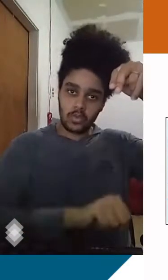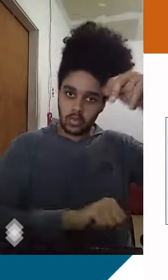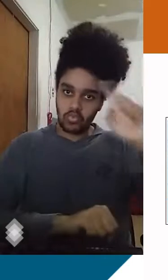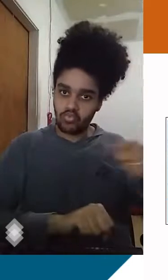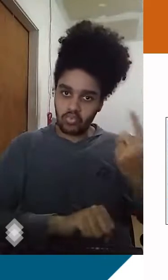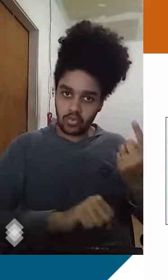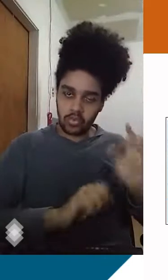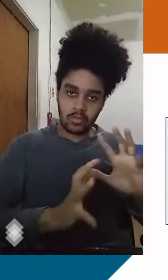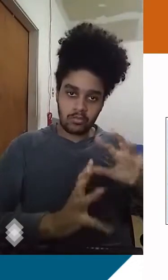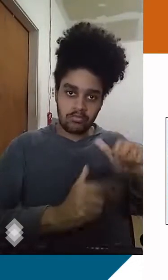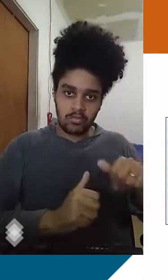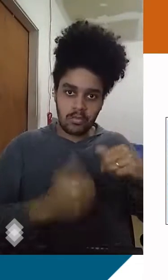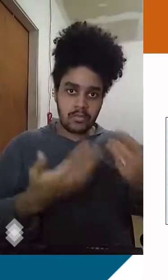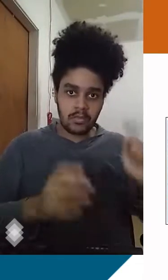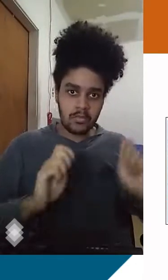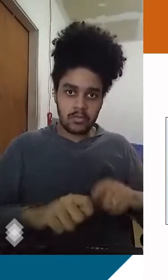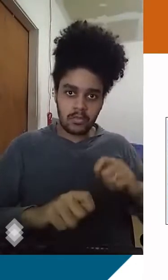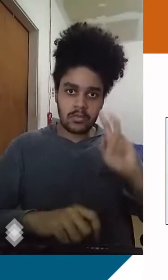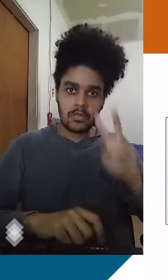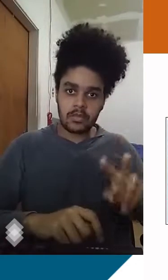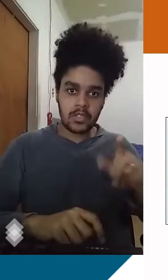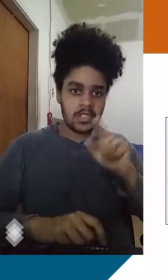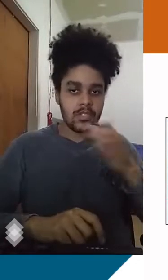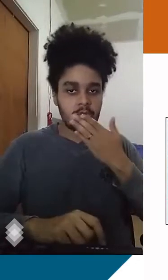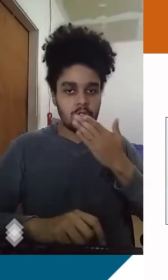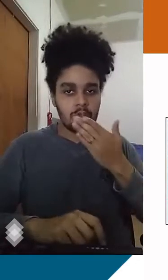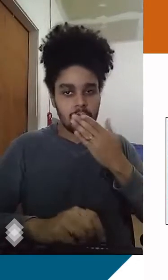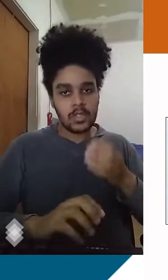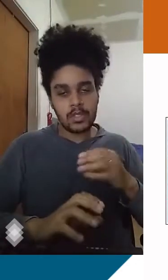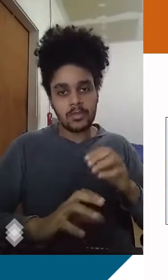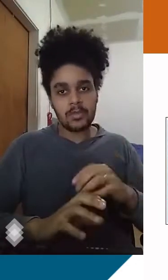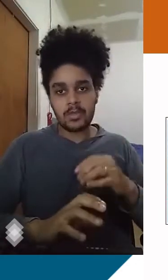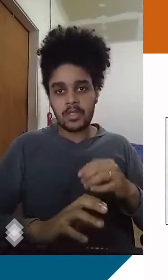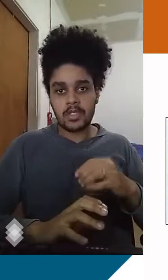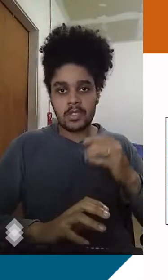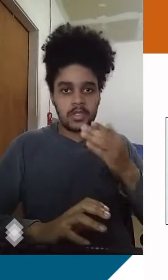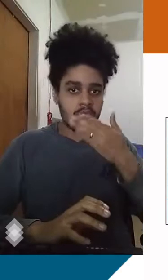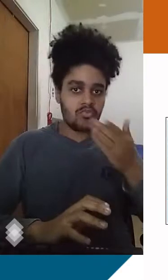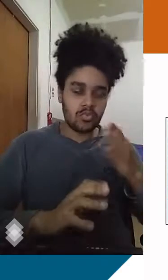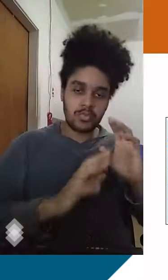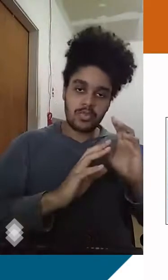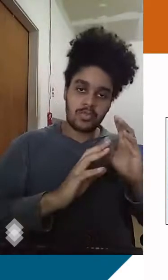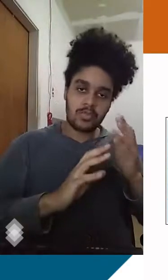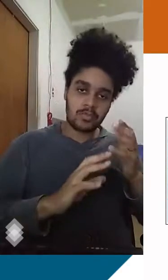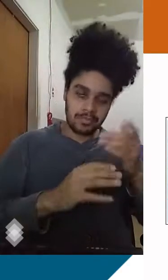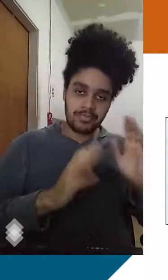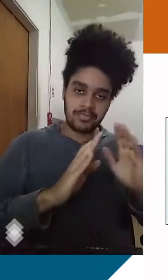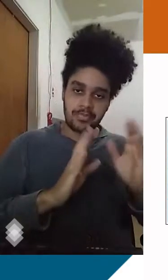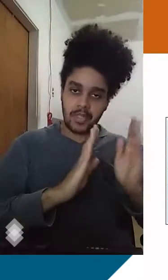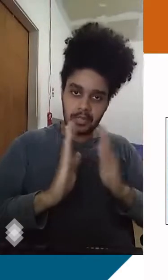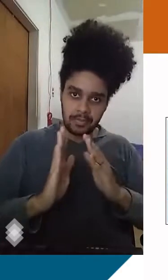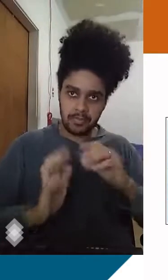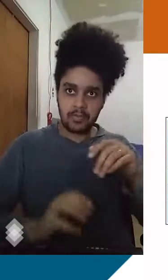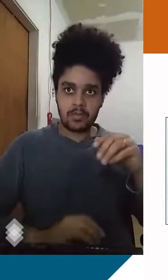ao sul do nosso planeta. Então, a gente pode concluir que ela tem esse tipo de classificação. Ela pode ser classificada como uma